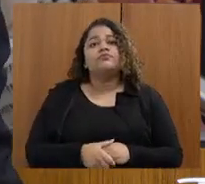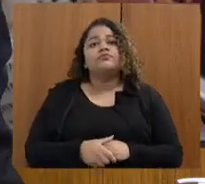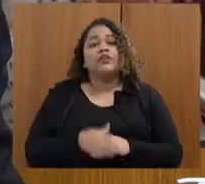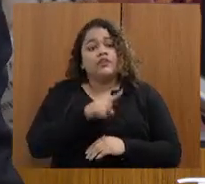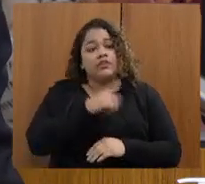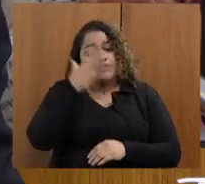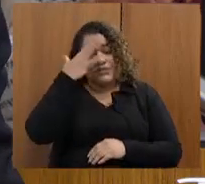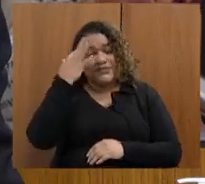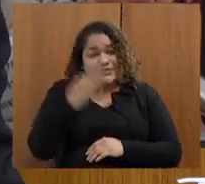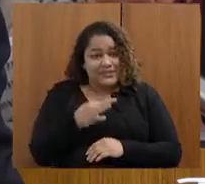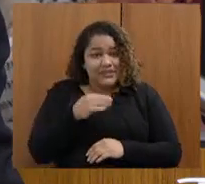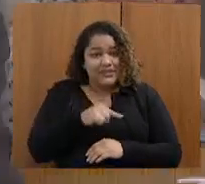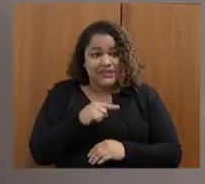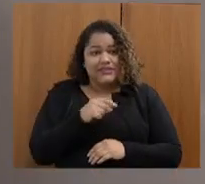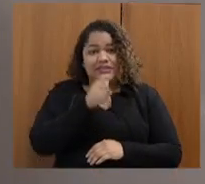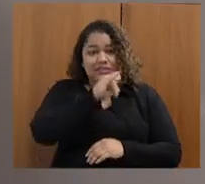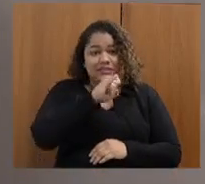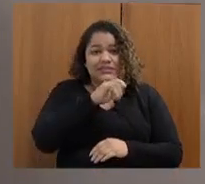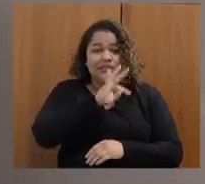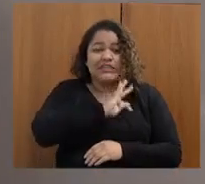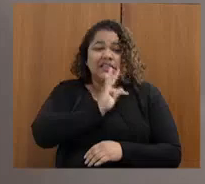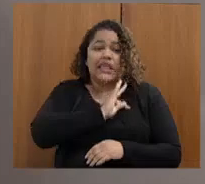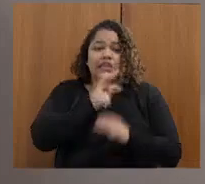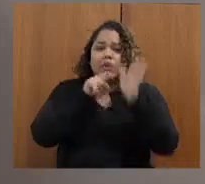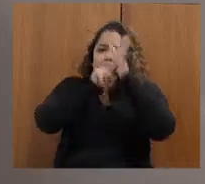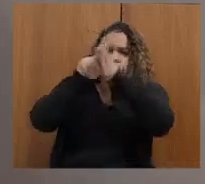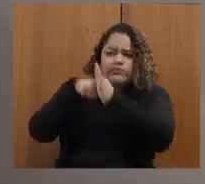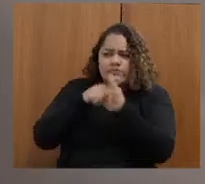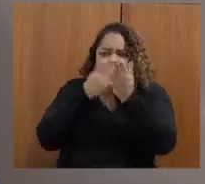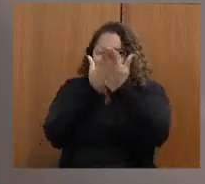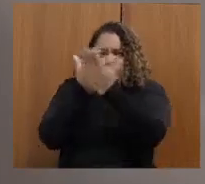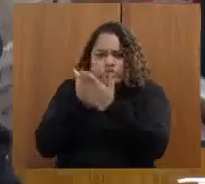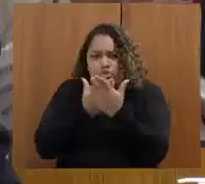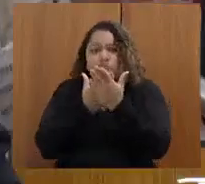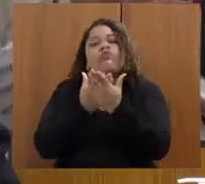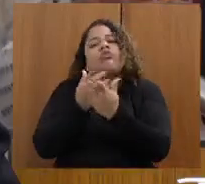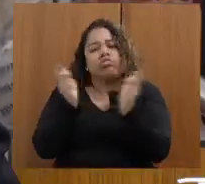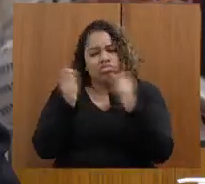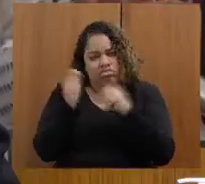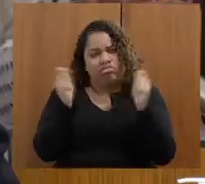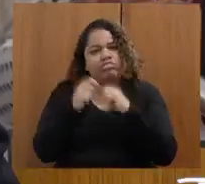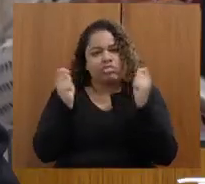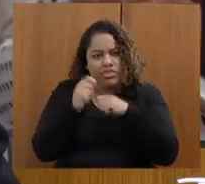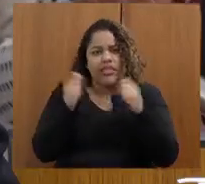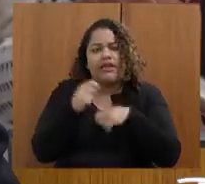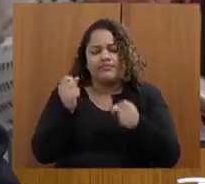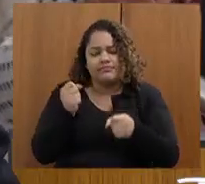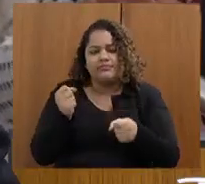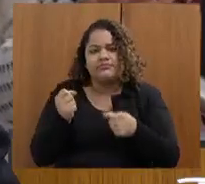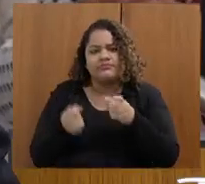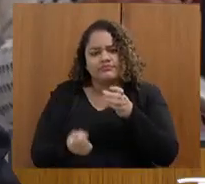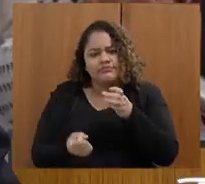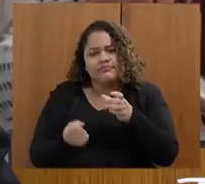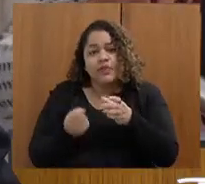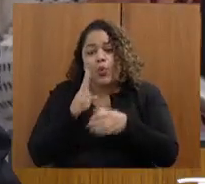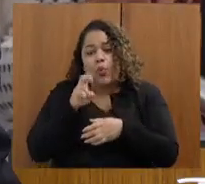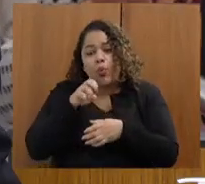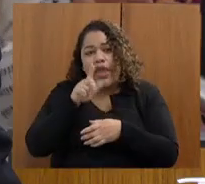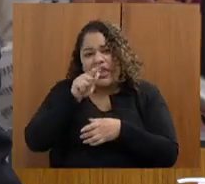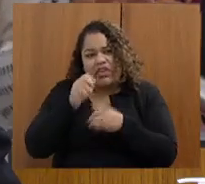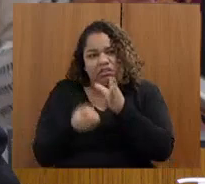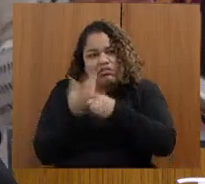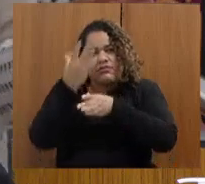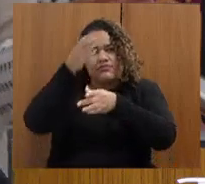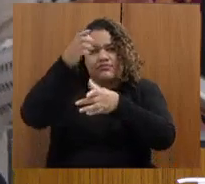que havendo um estudo técnico lá nós vamos verificar que a viabilidade da expansão da UEG também para